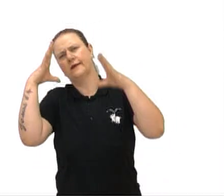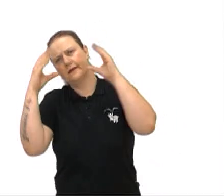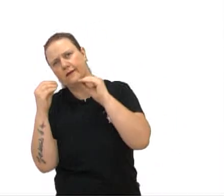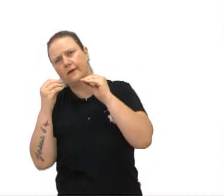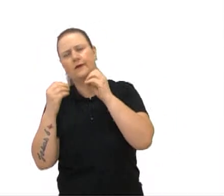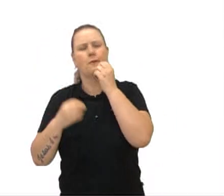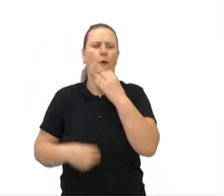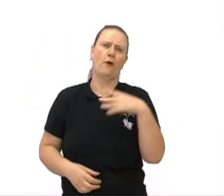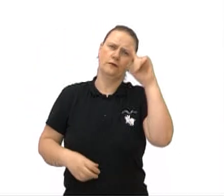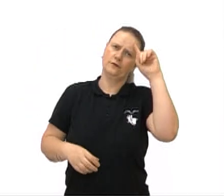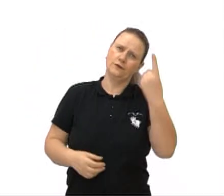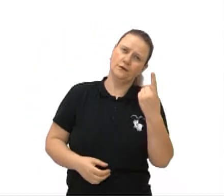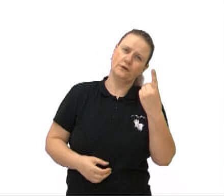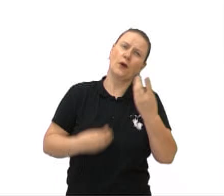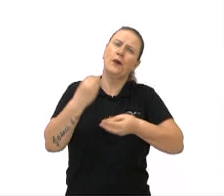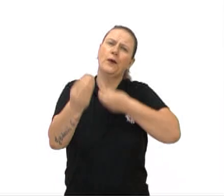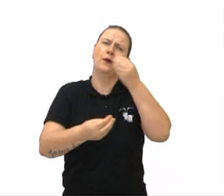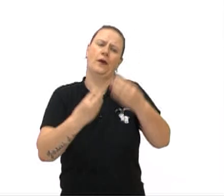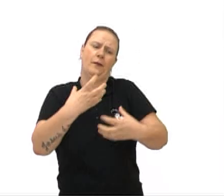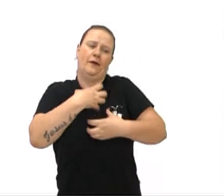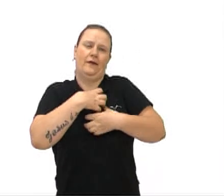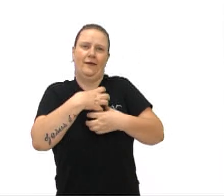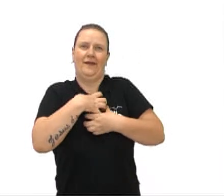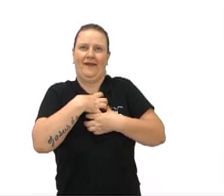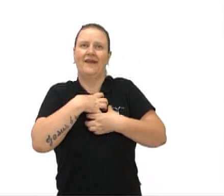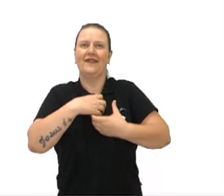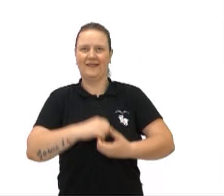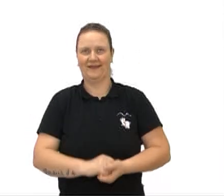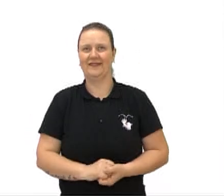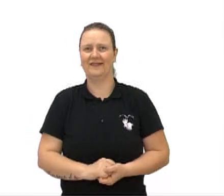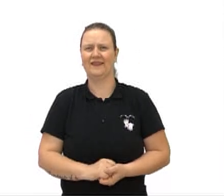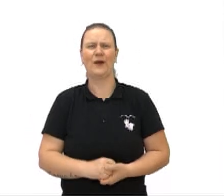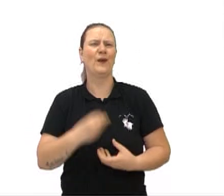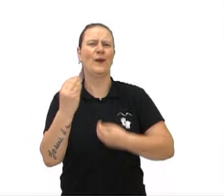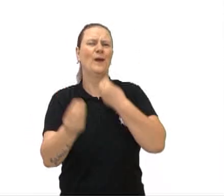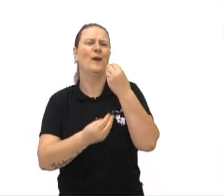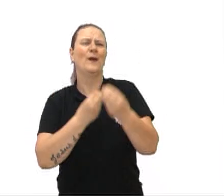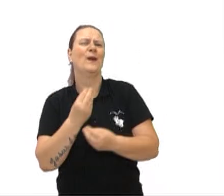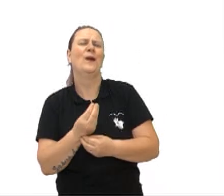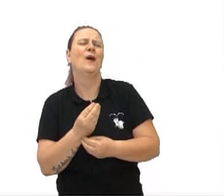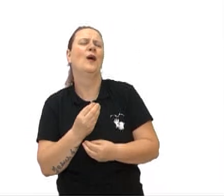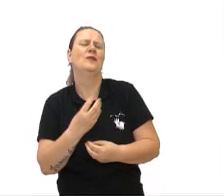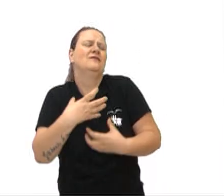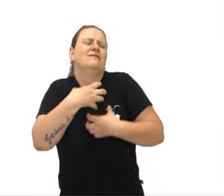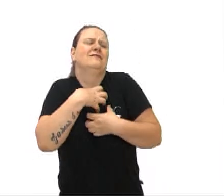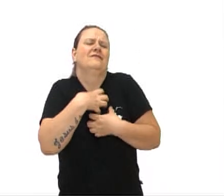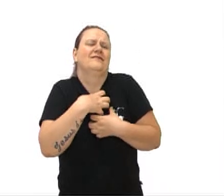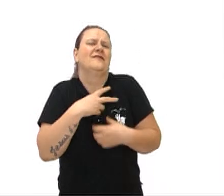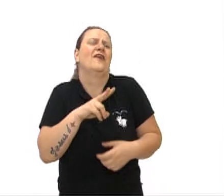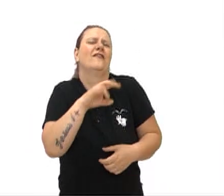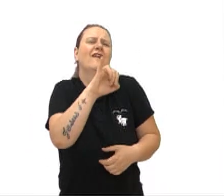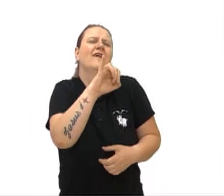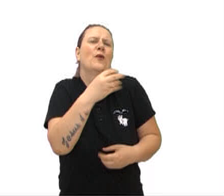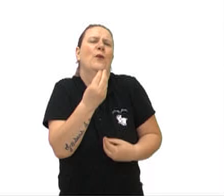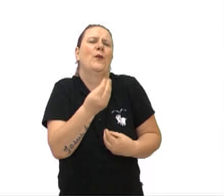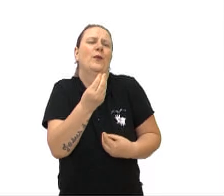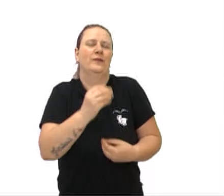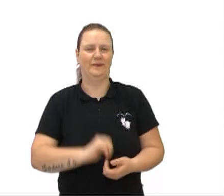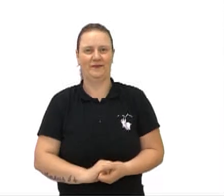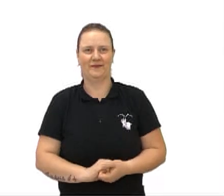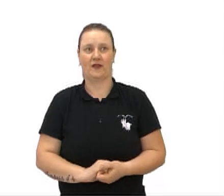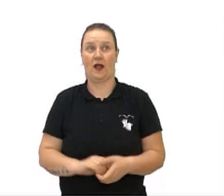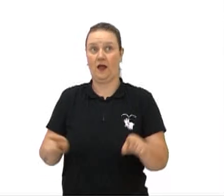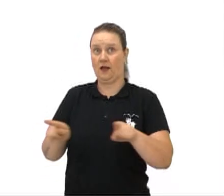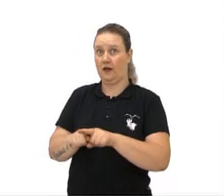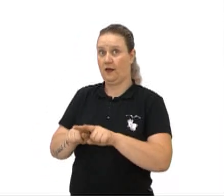dia, olá, como vai? Como está, né? Que tal? É como vai? E de